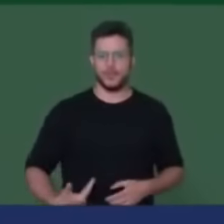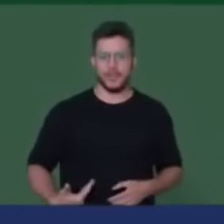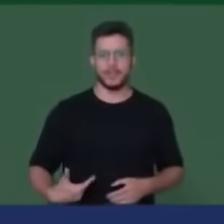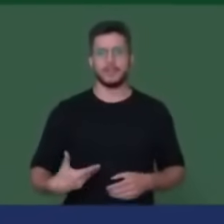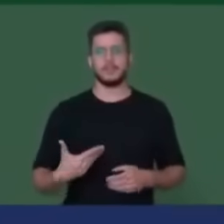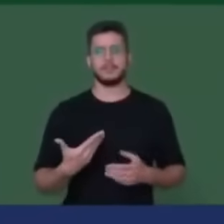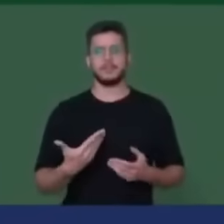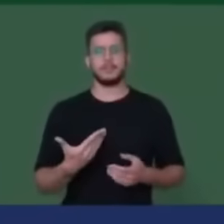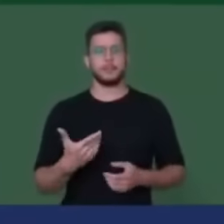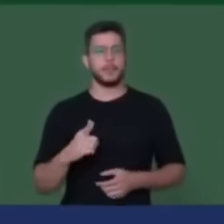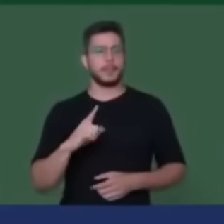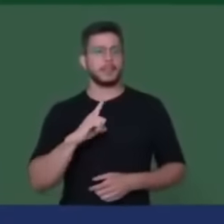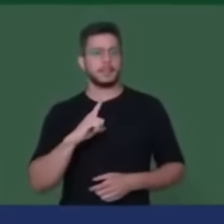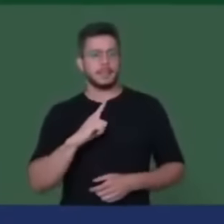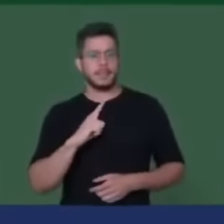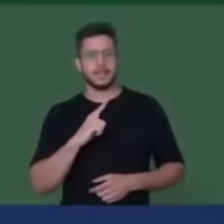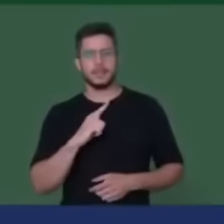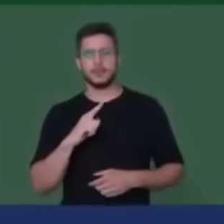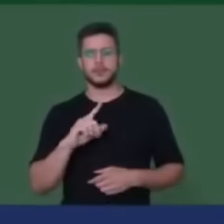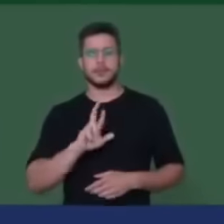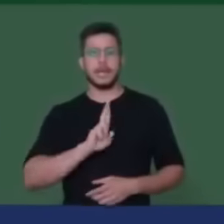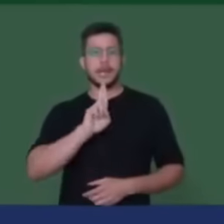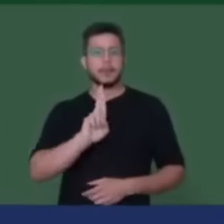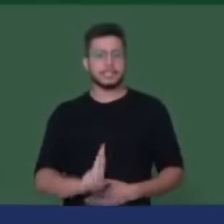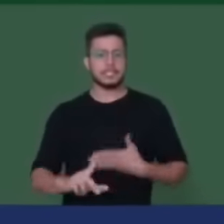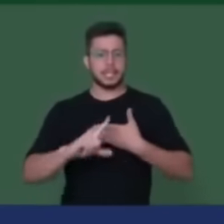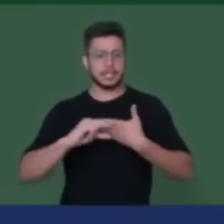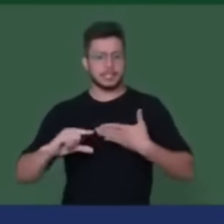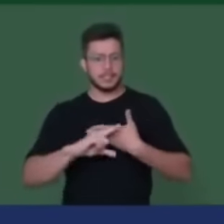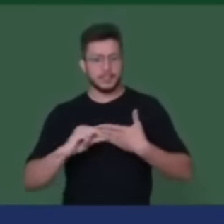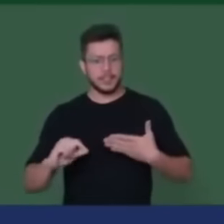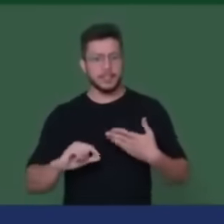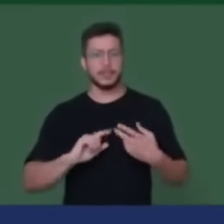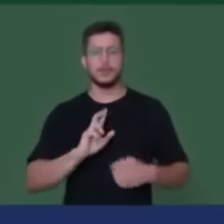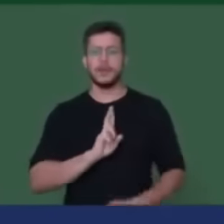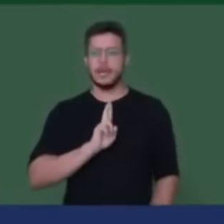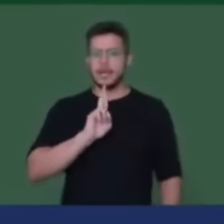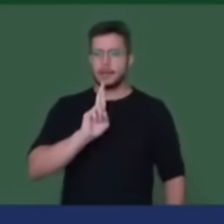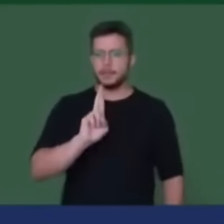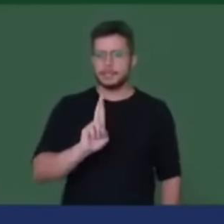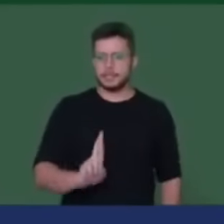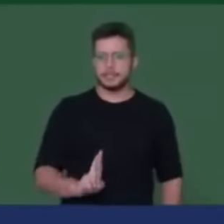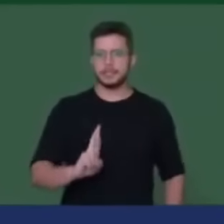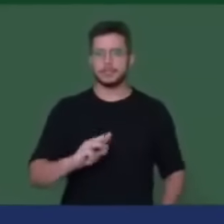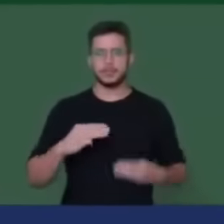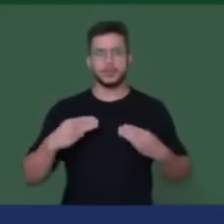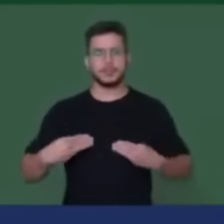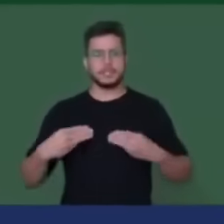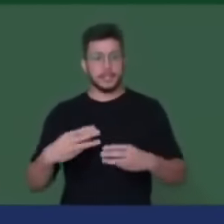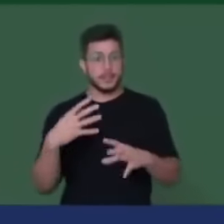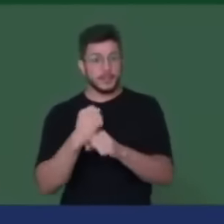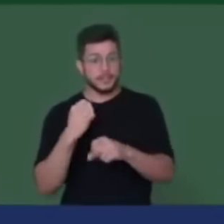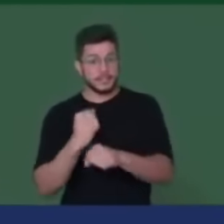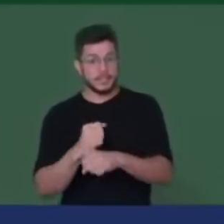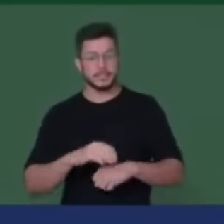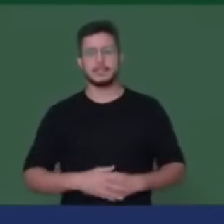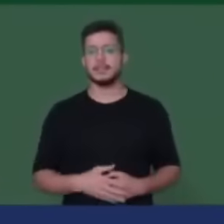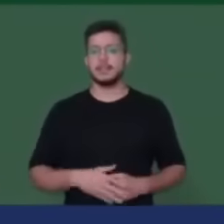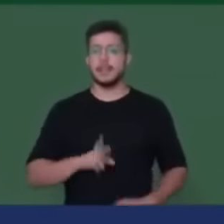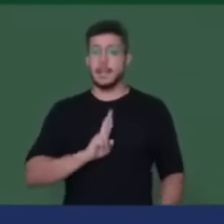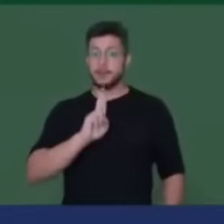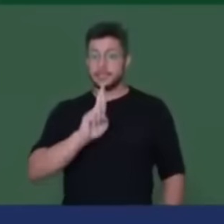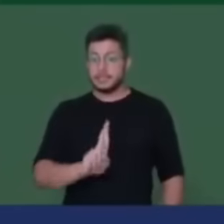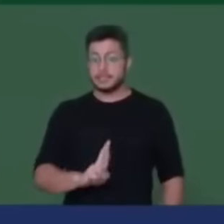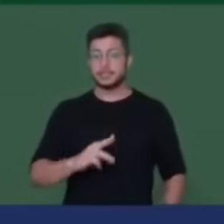Bruno, que representou a Casa Civil, na pessoa do Dario, que representou a Fazenda, conversamos com o planejamento, conversamos